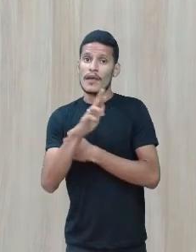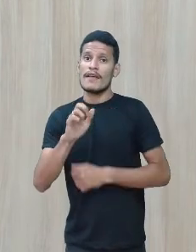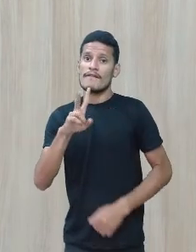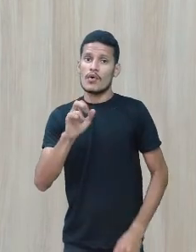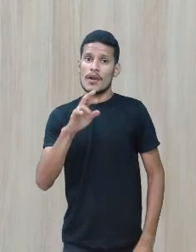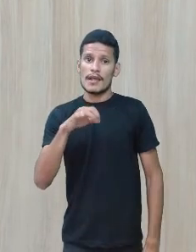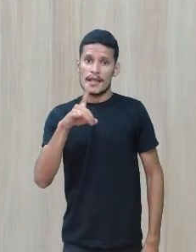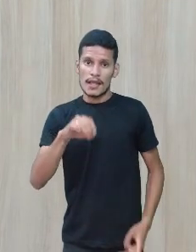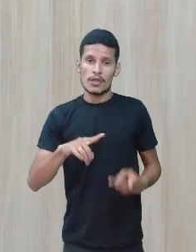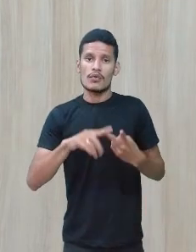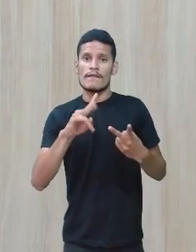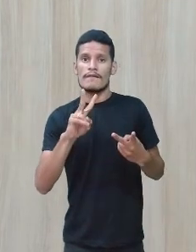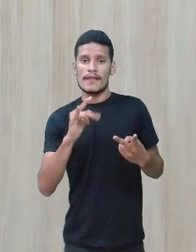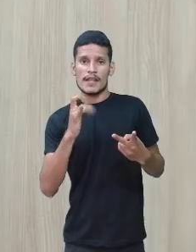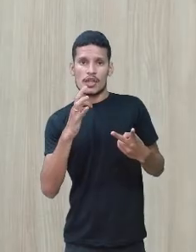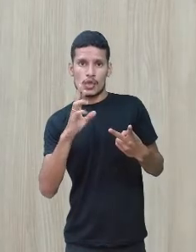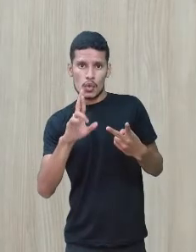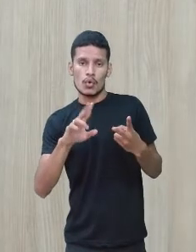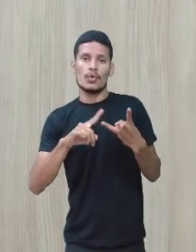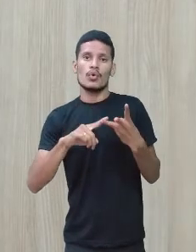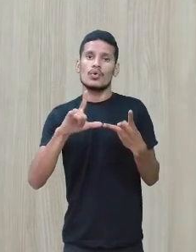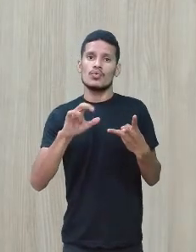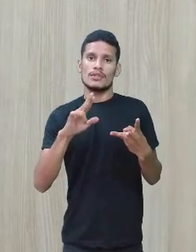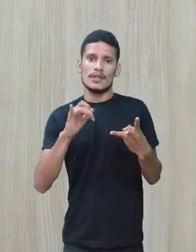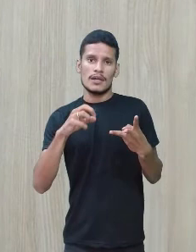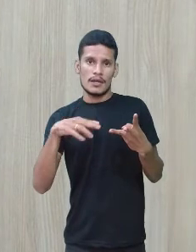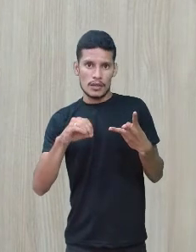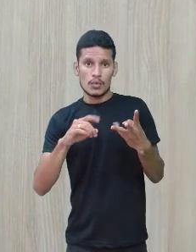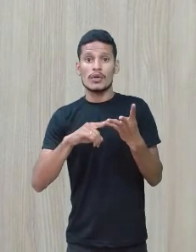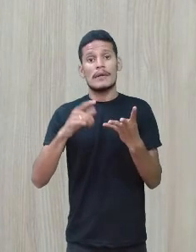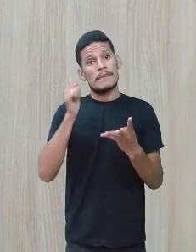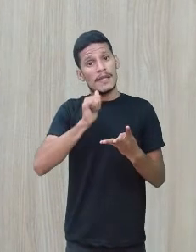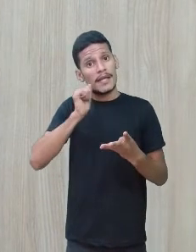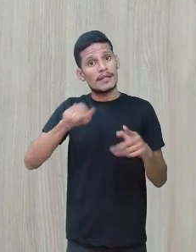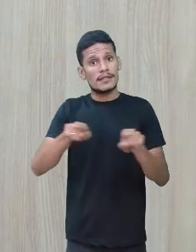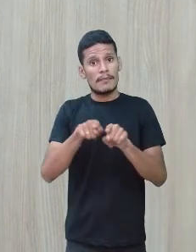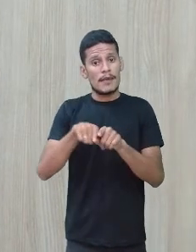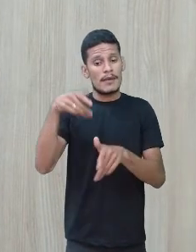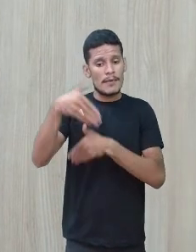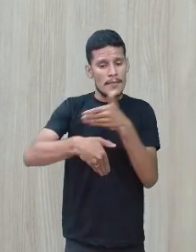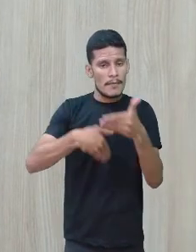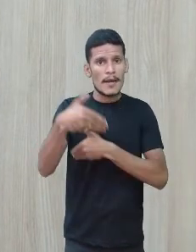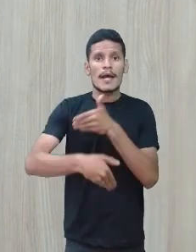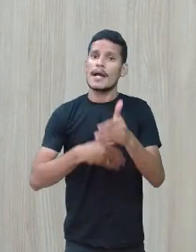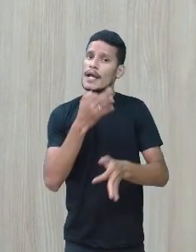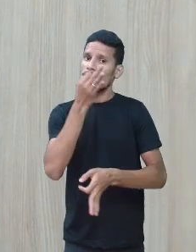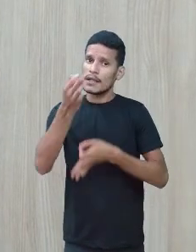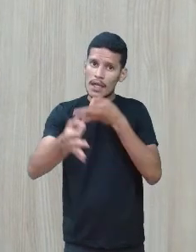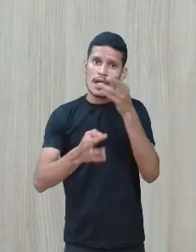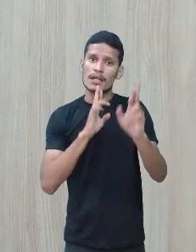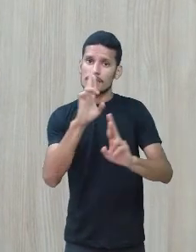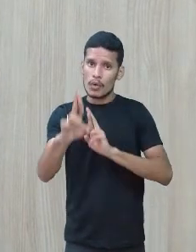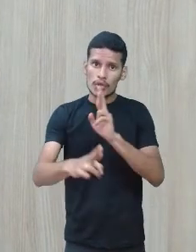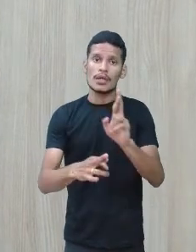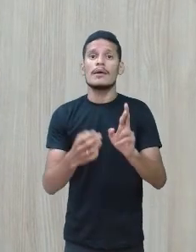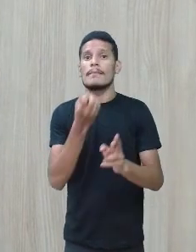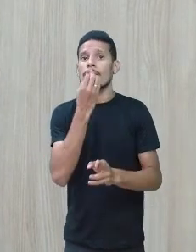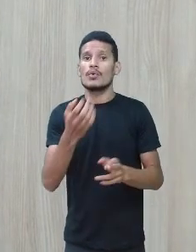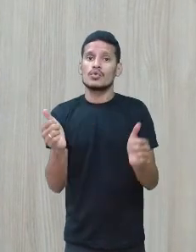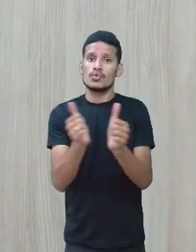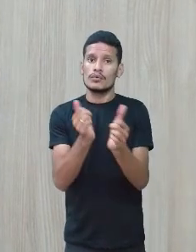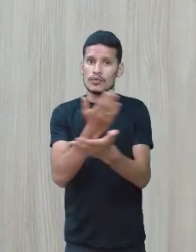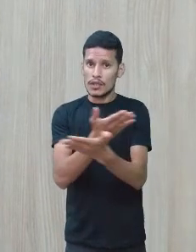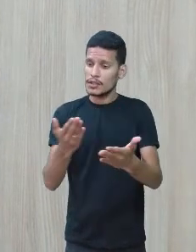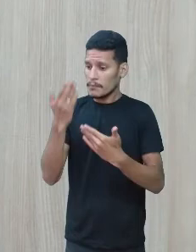Revoredo, Vitor, Luciano, as meninas que contribuíram aí com suas respostas. Muito bom estar com vocês. Obrigada,